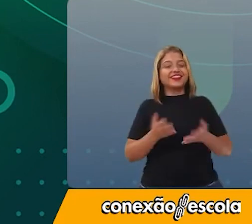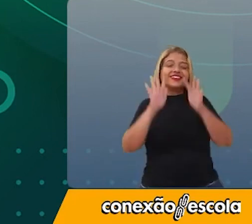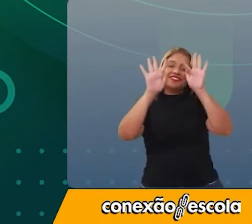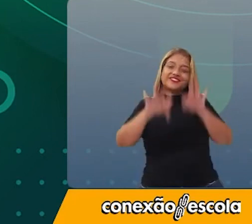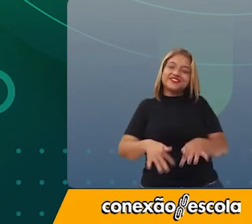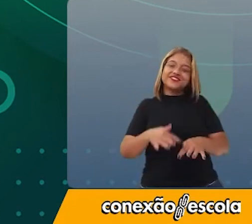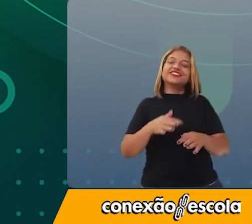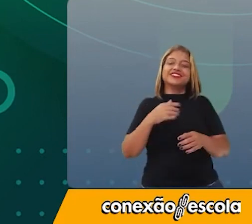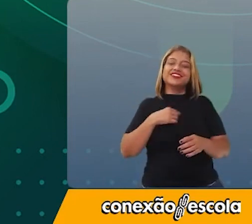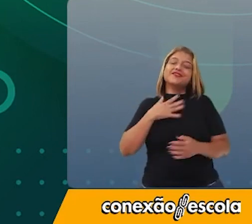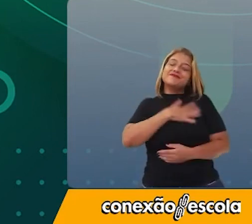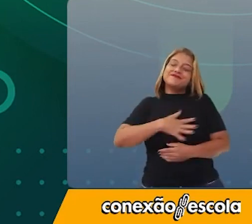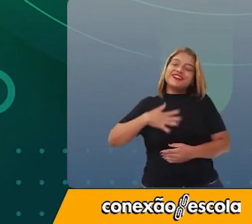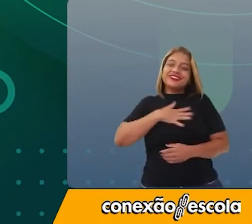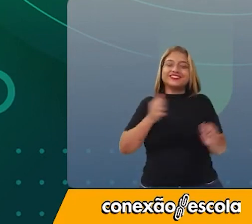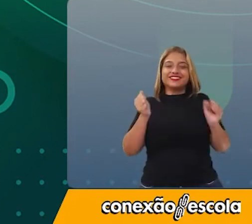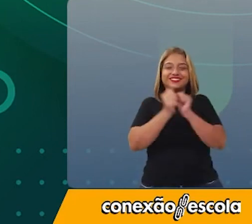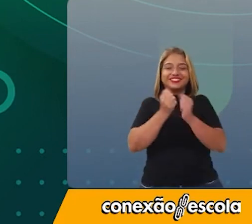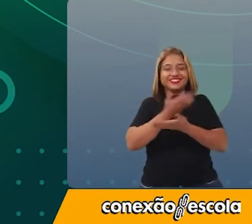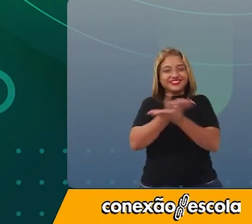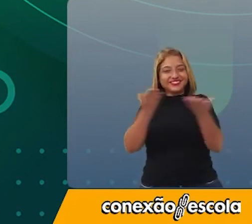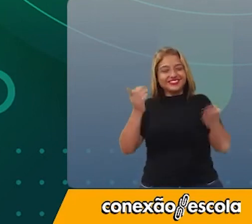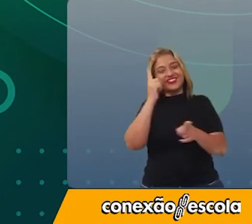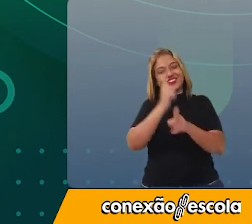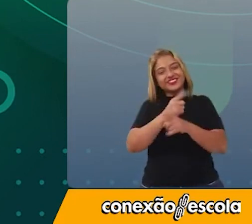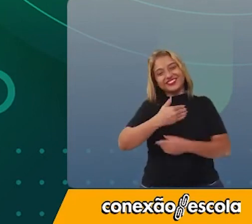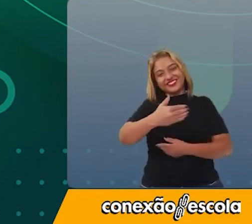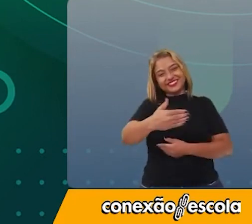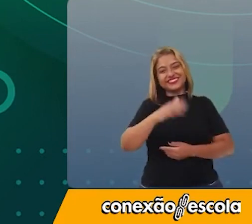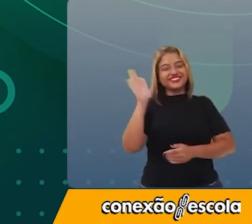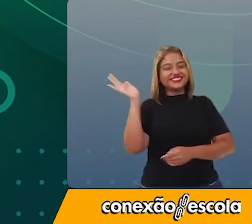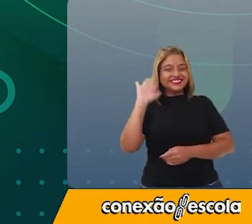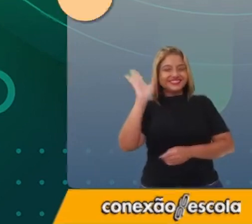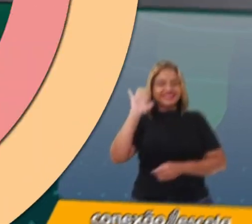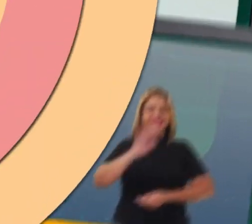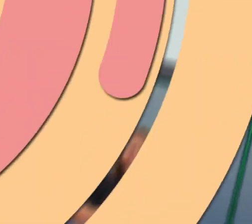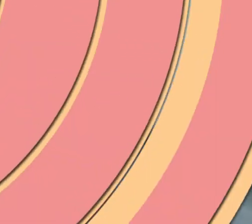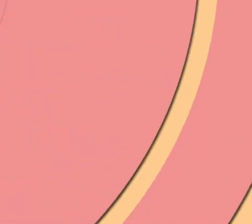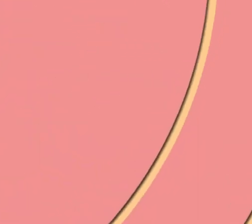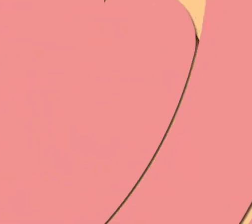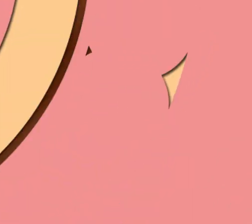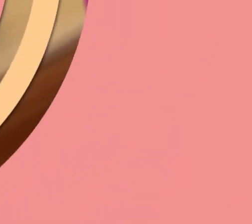Foi um prazer imenso estar com vocês. Até o nosso próximo encontro. Tchau, tchau.